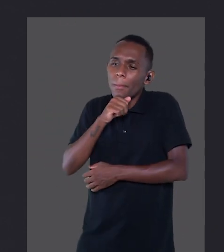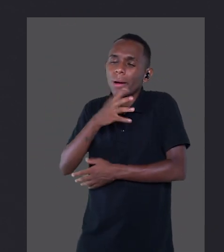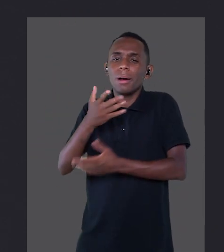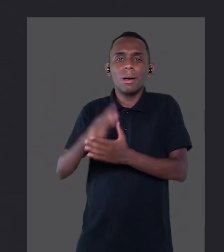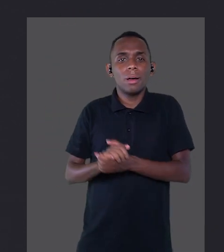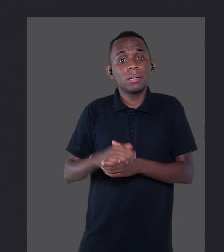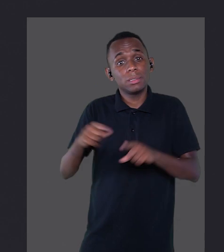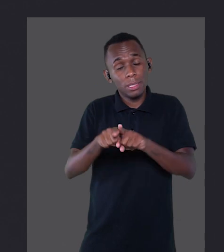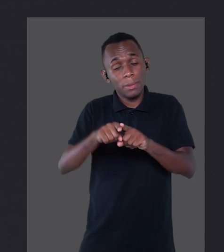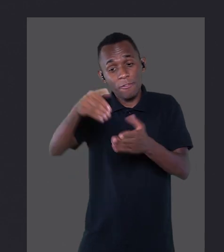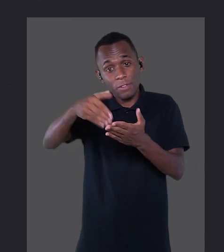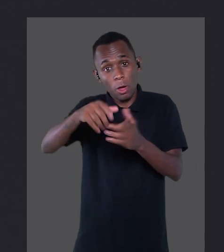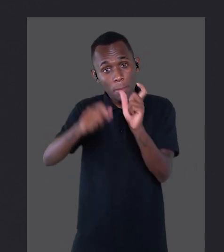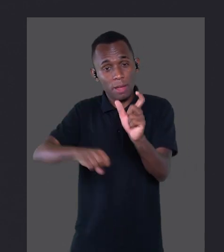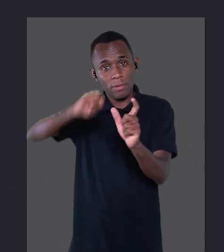em in também.